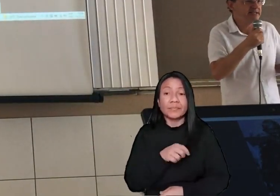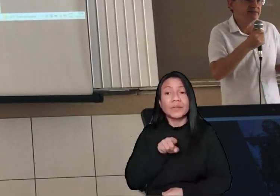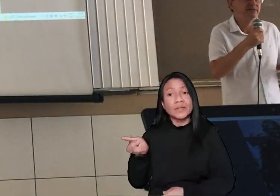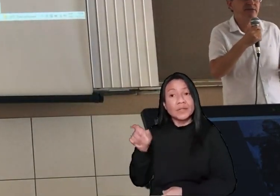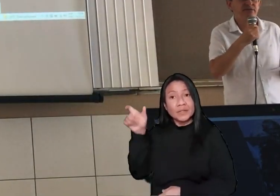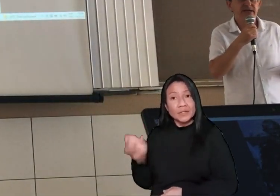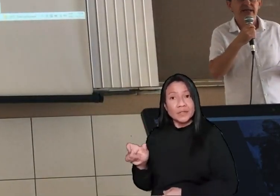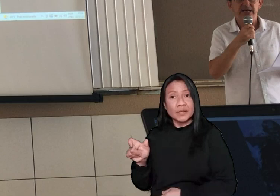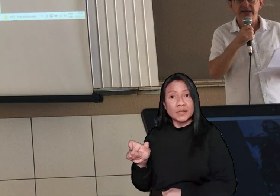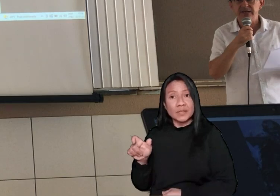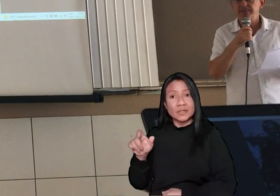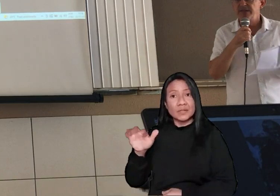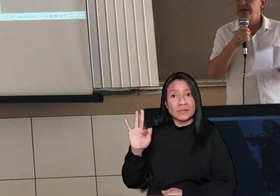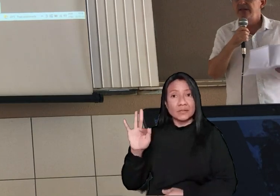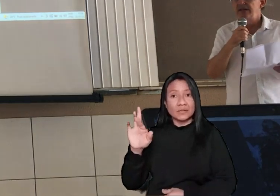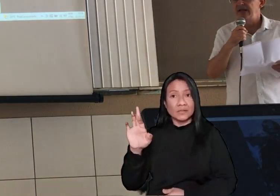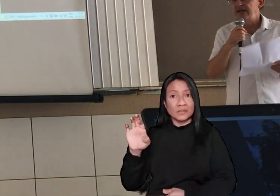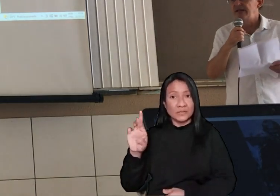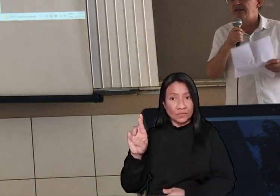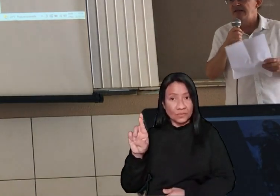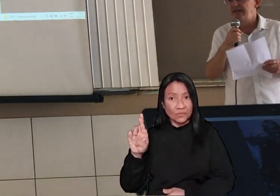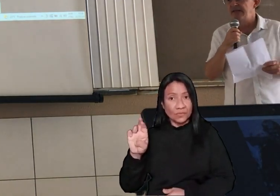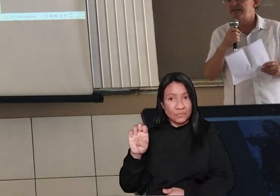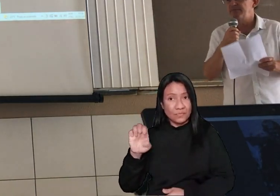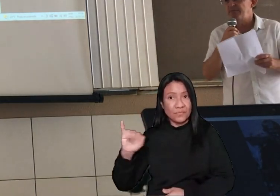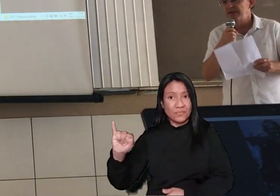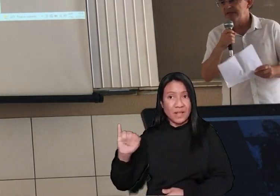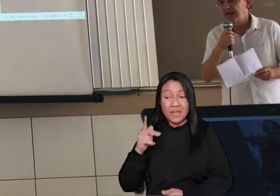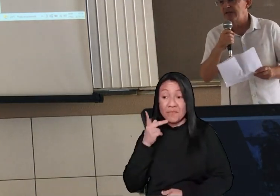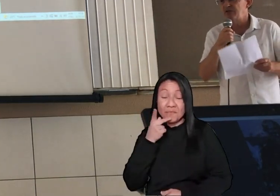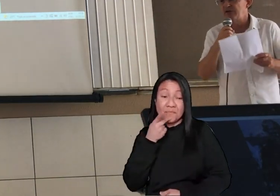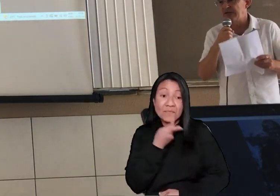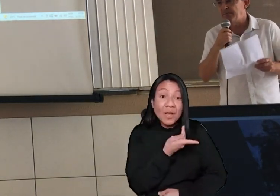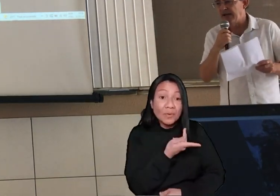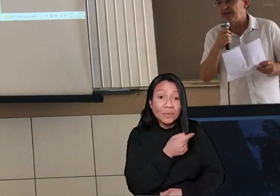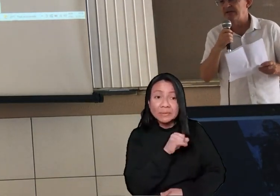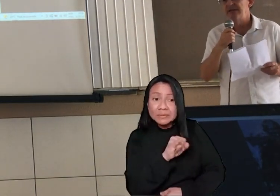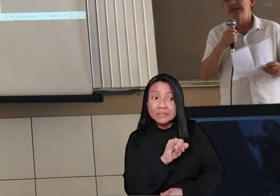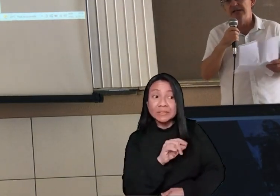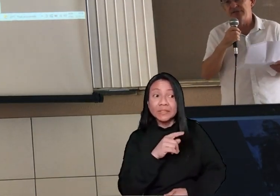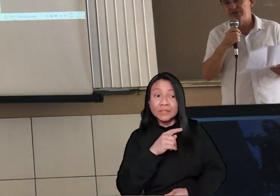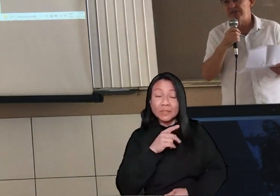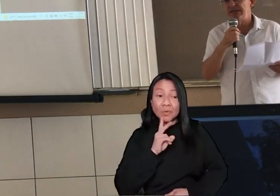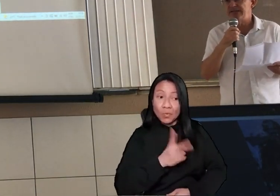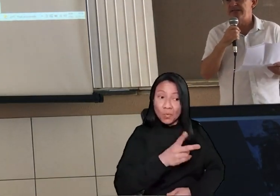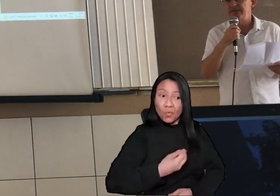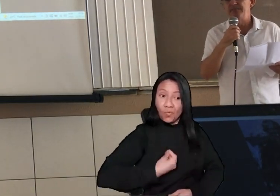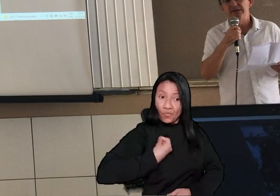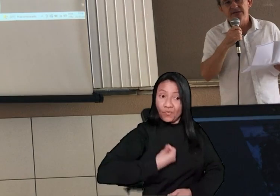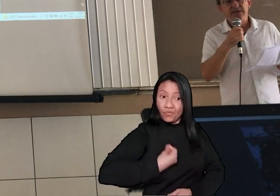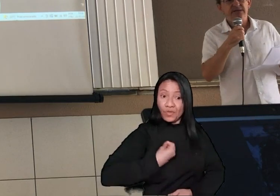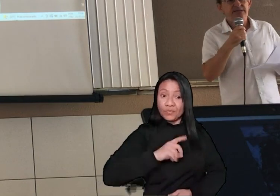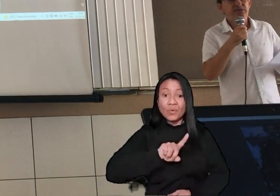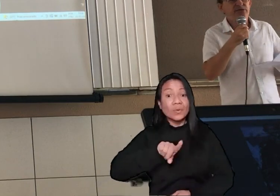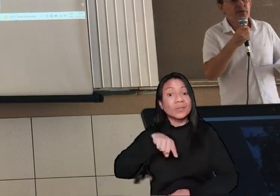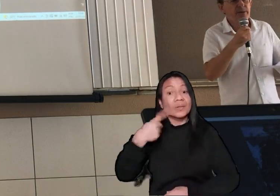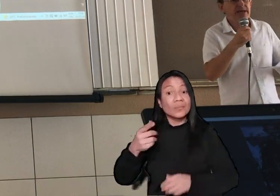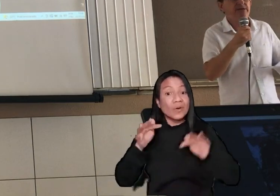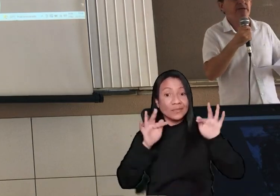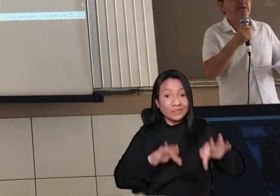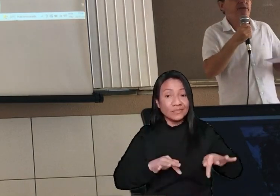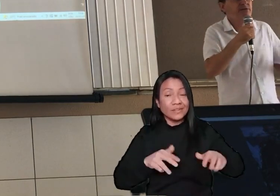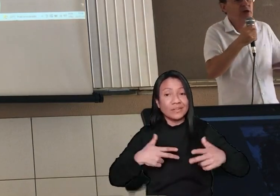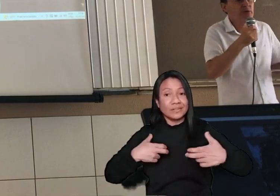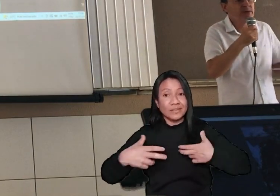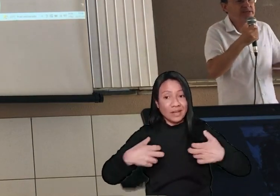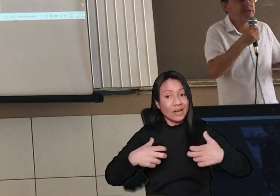ele saísse vivo da guerra, ele iria ser religioso, ser padre. E efetivamente se tornou